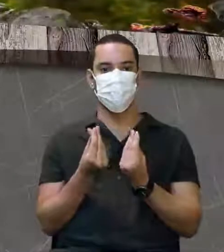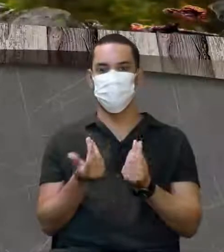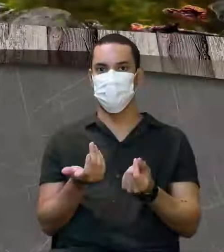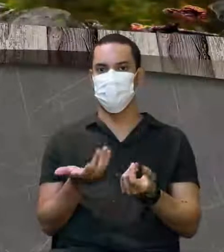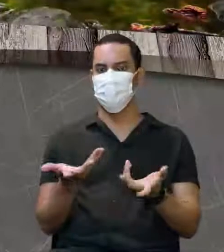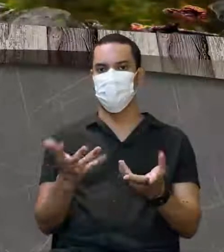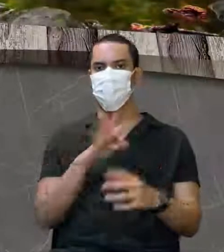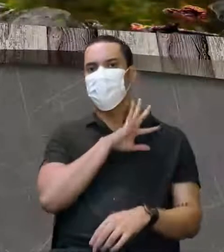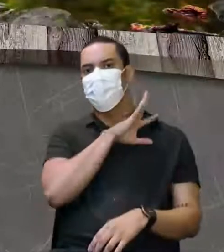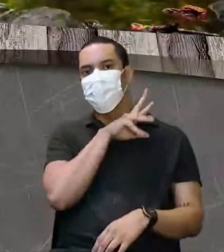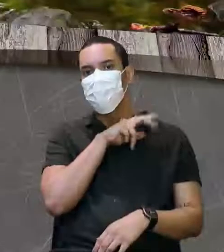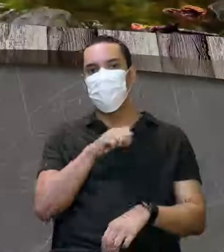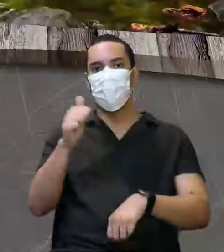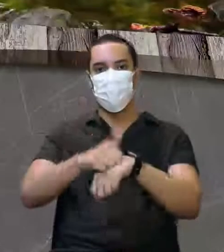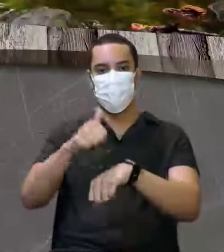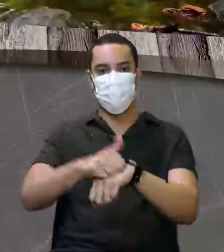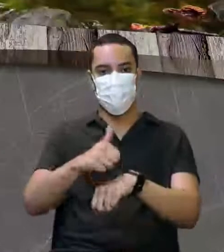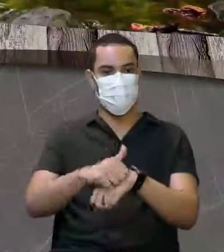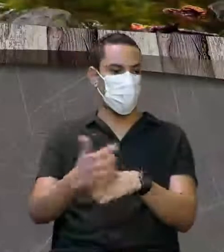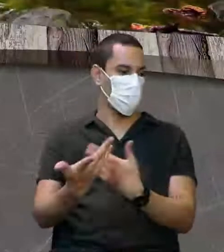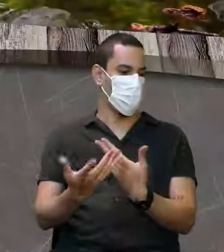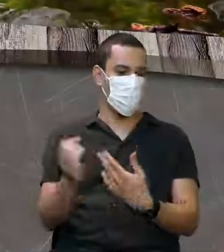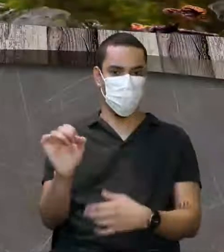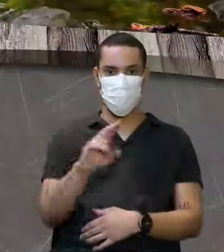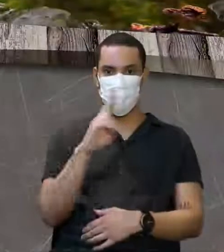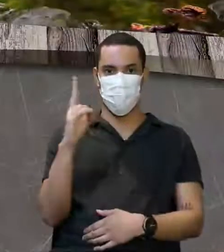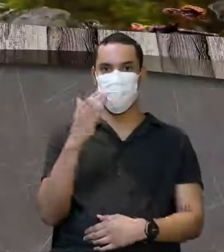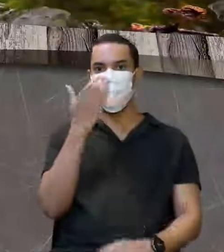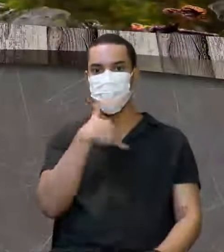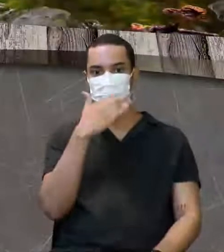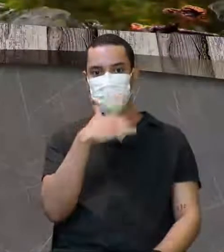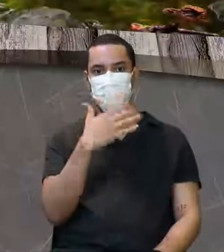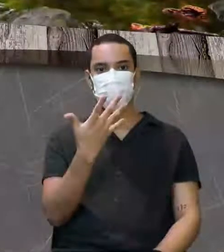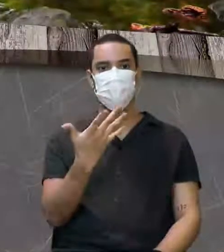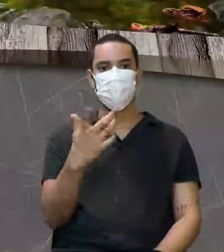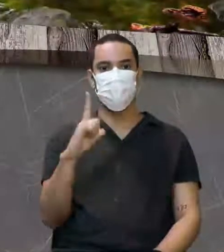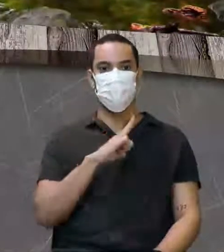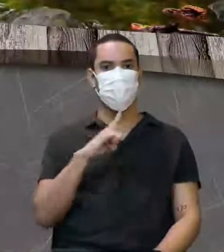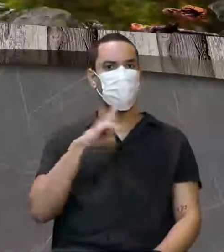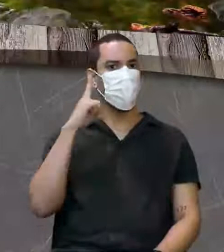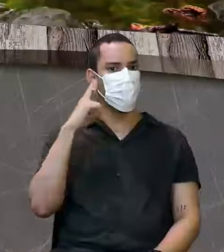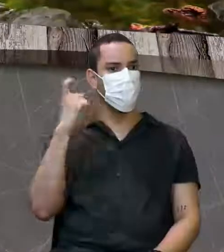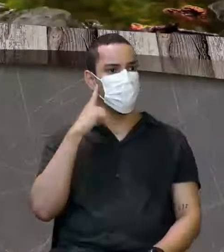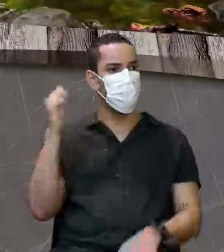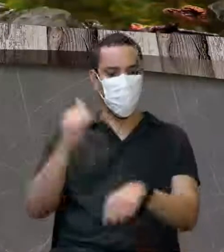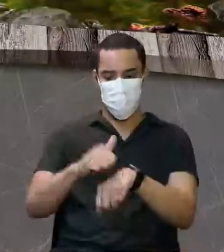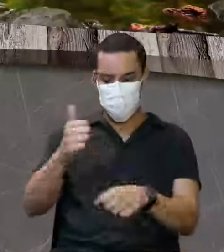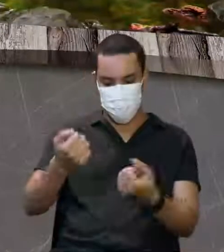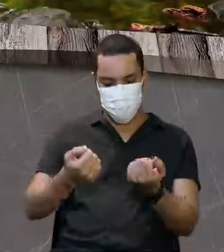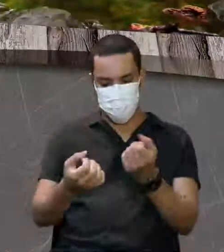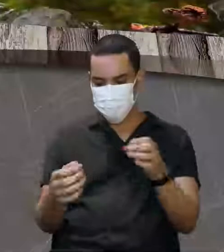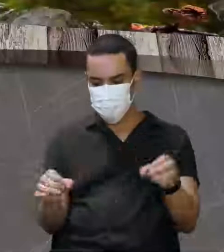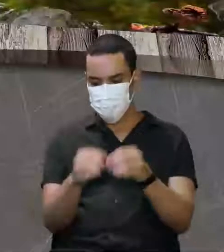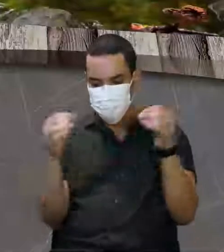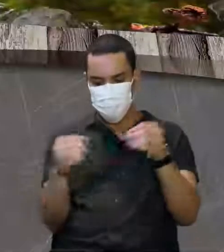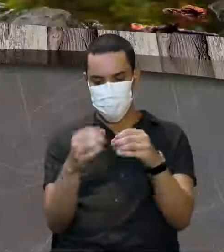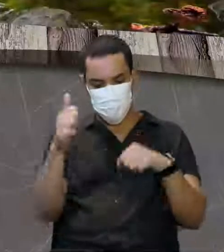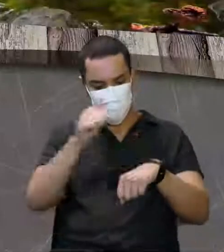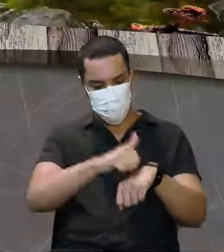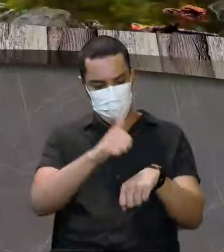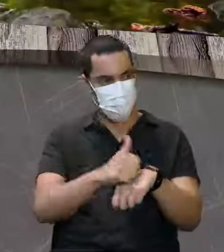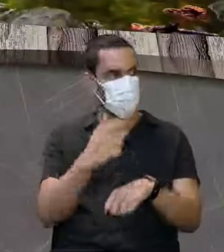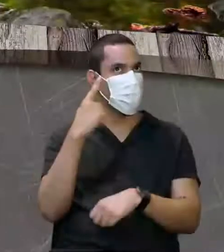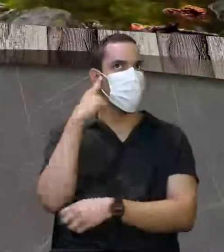casco de algum animal ou então algum fruto que provoque, bata e provoque alguns barulhos